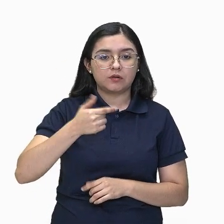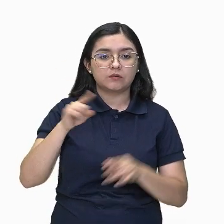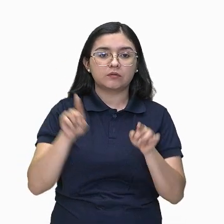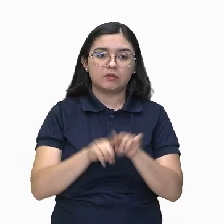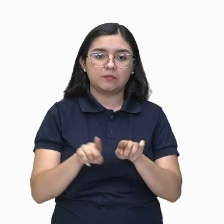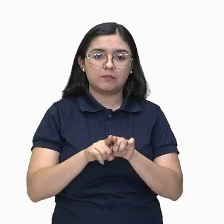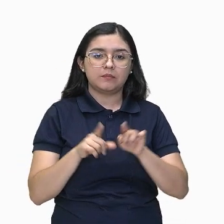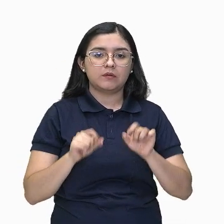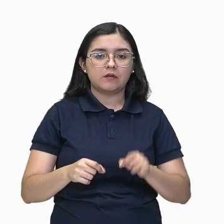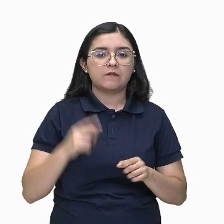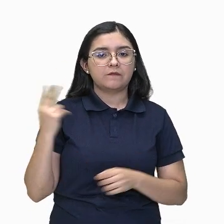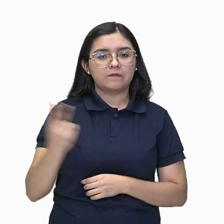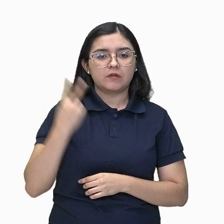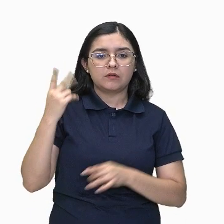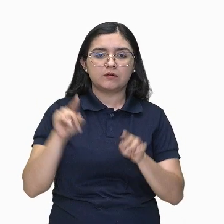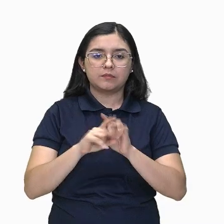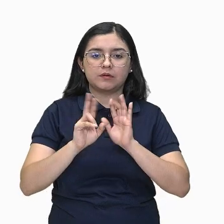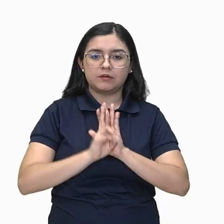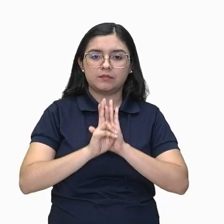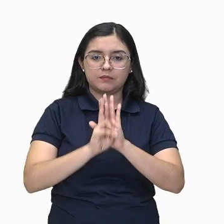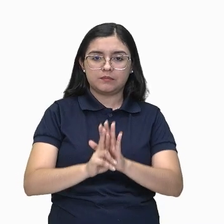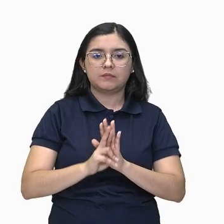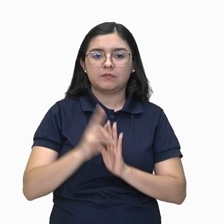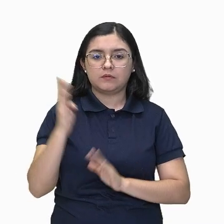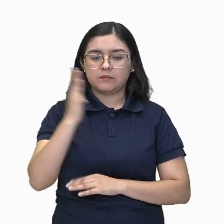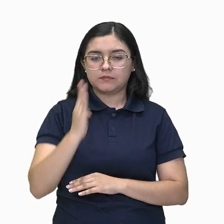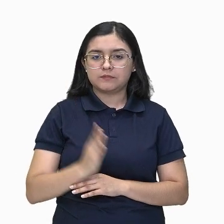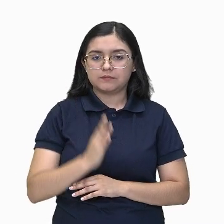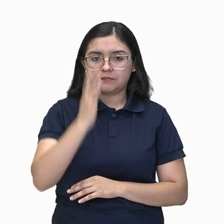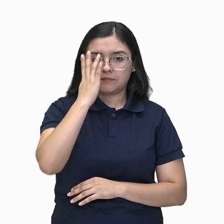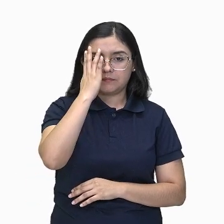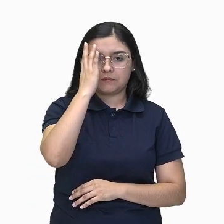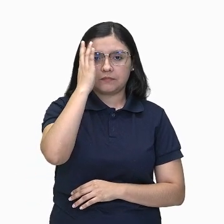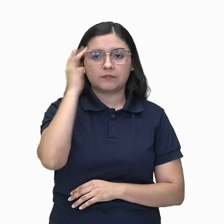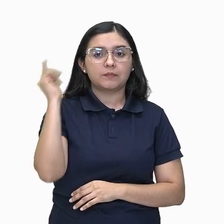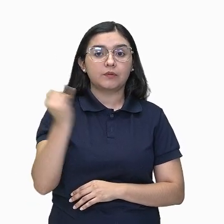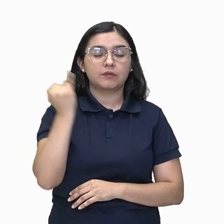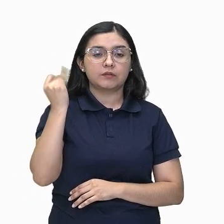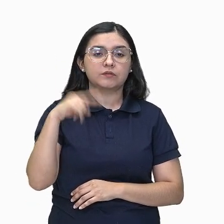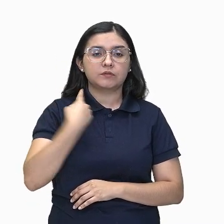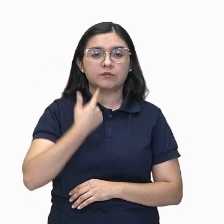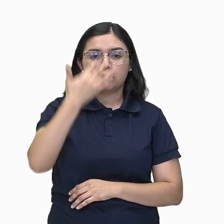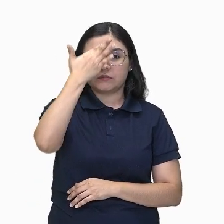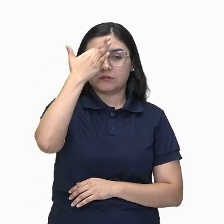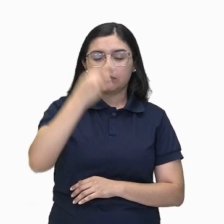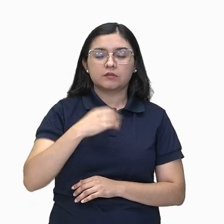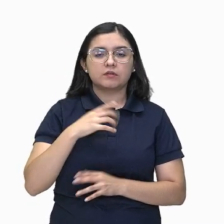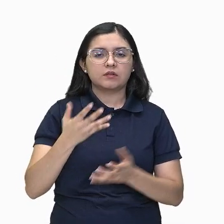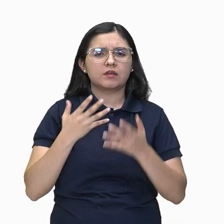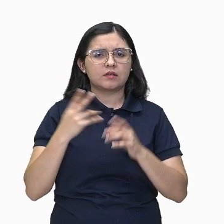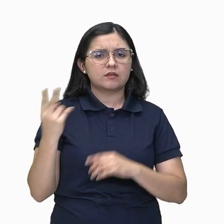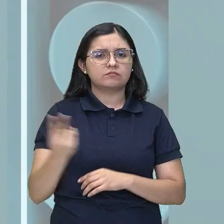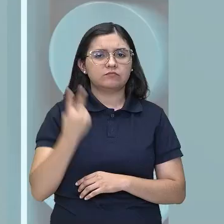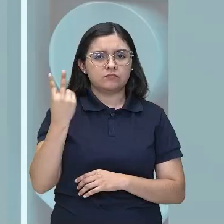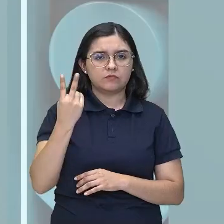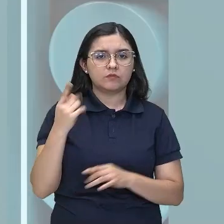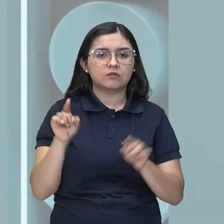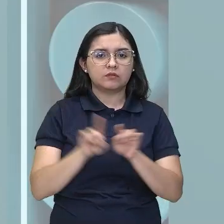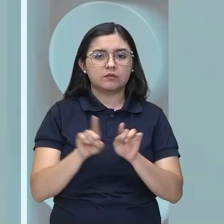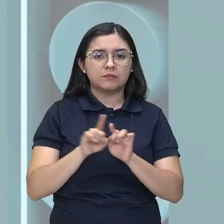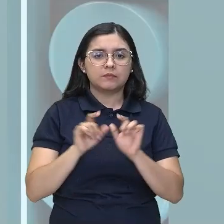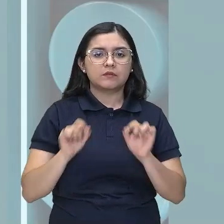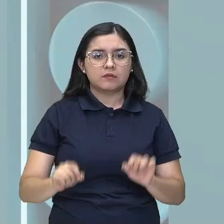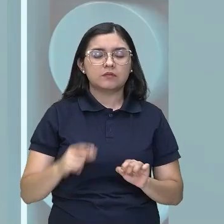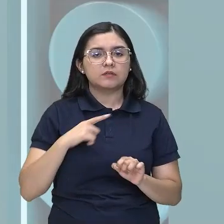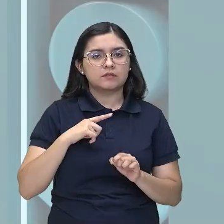valores que representassem o brasileiro. Então, é muito importante a gente entender que se buscam esses valores, que tem essa